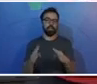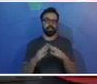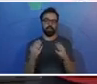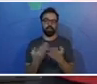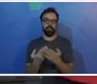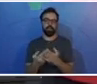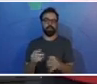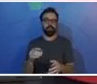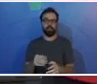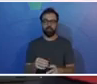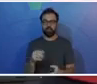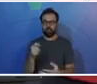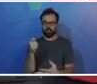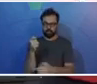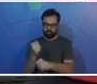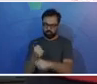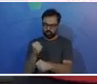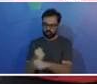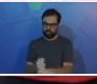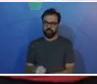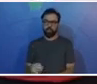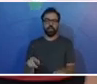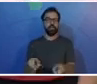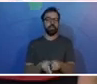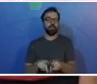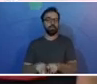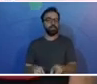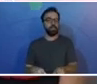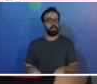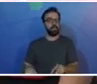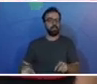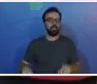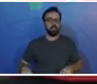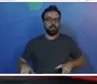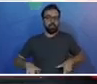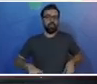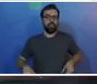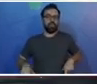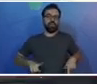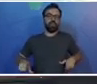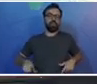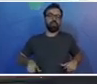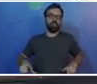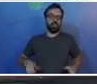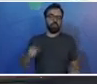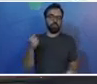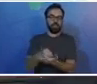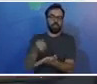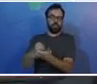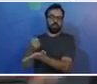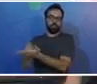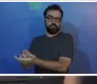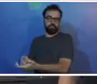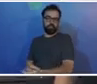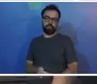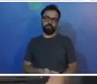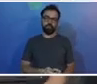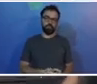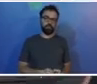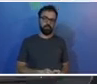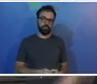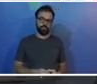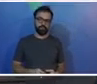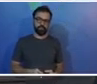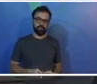de saúde e também o pagamento dos seus servidores e dos funcionários do Executivo e